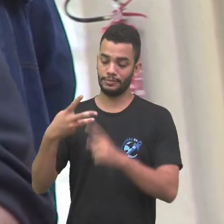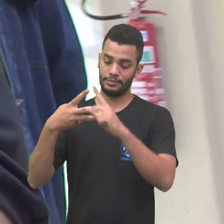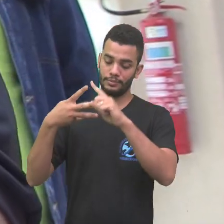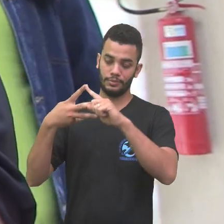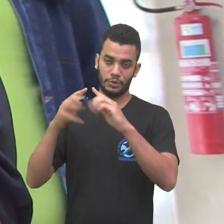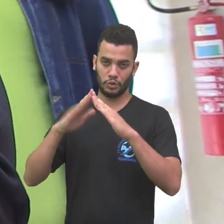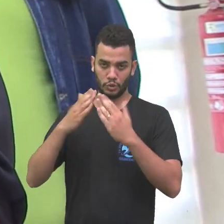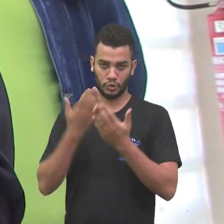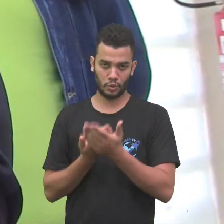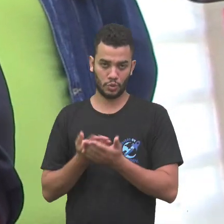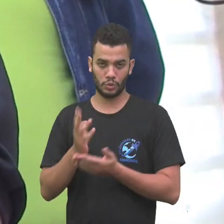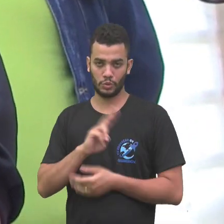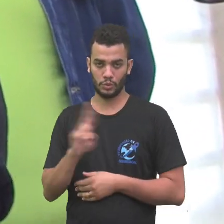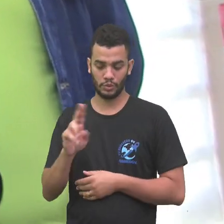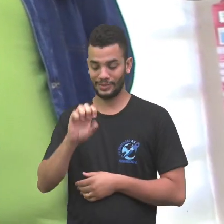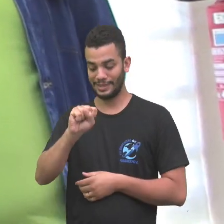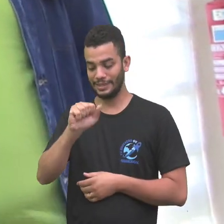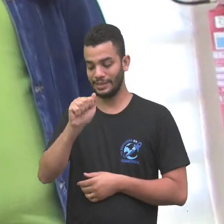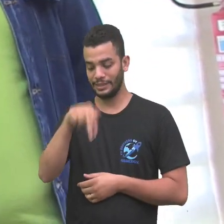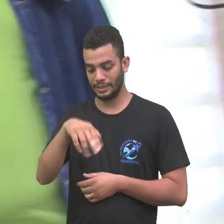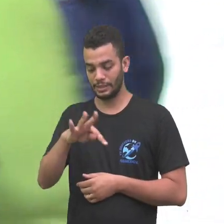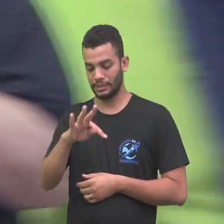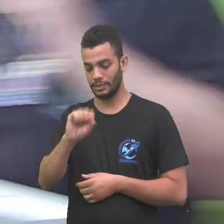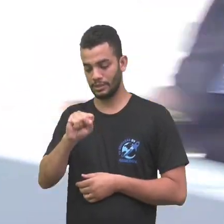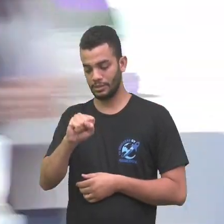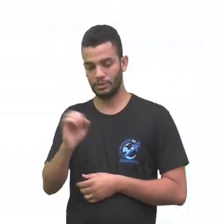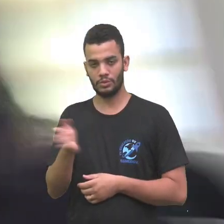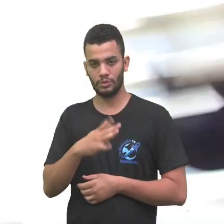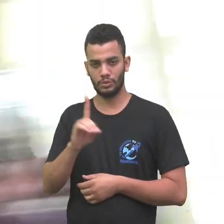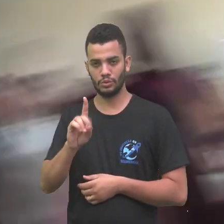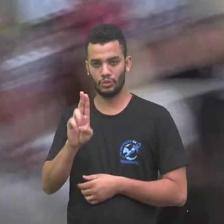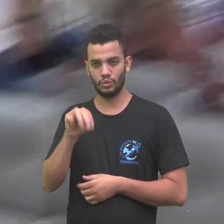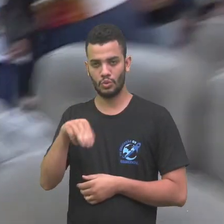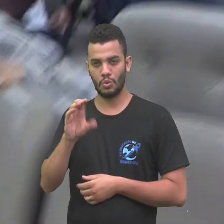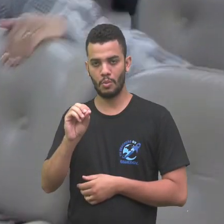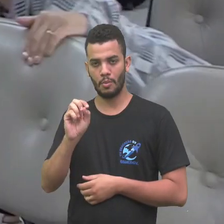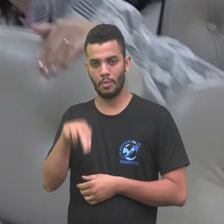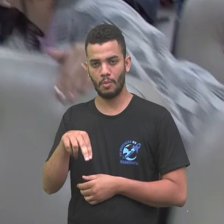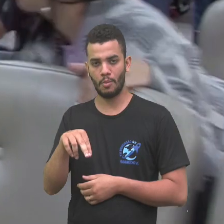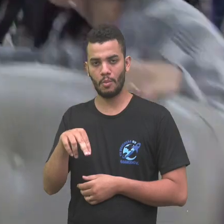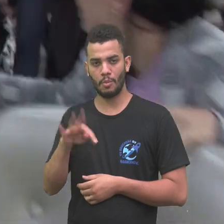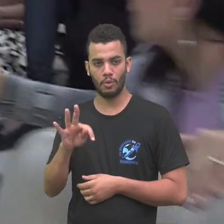Dumont, Antony Luiz da Silva Siqueira.